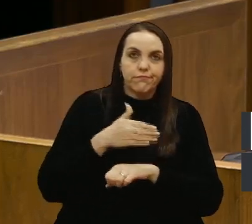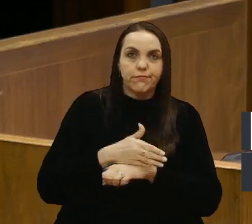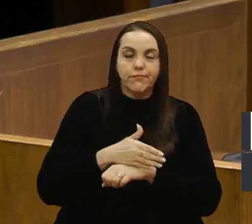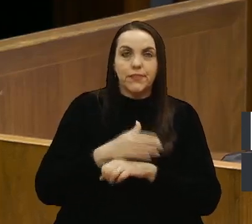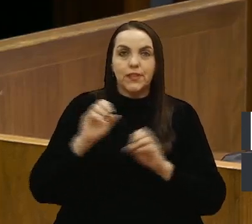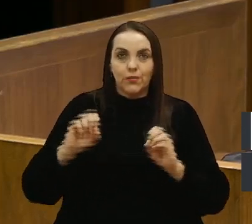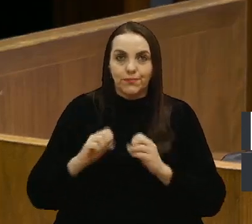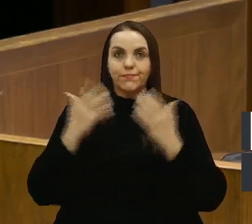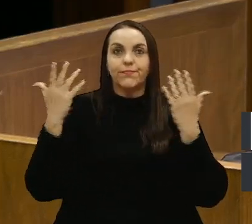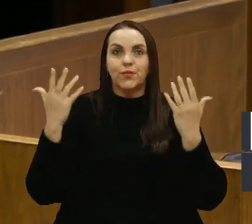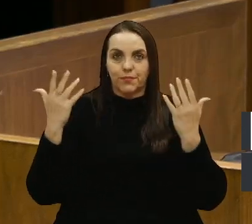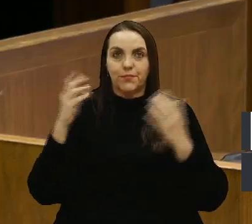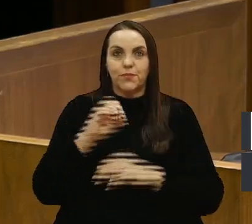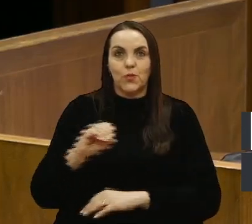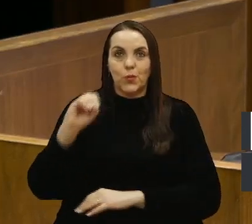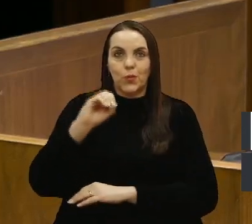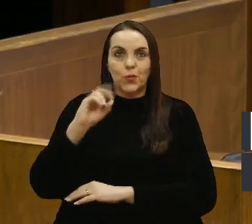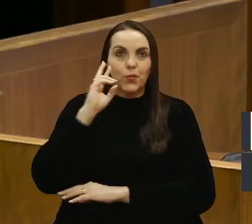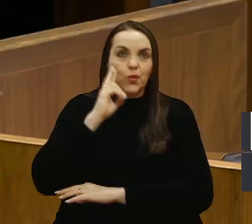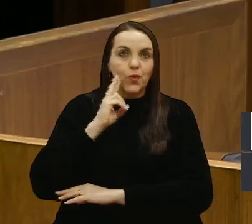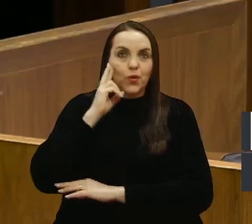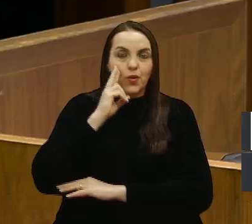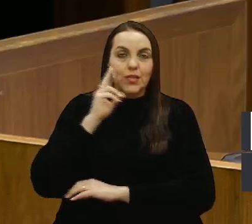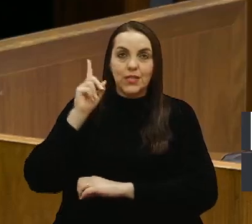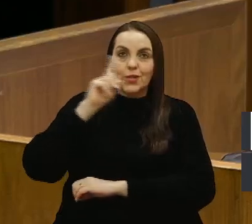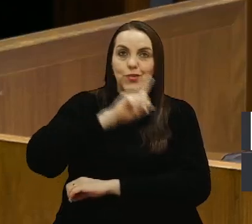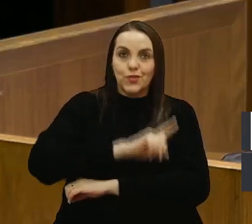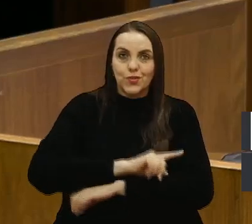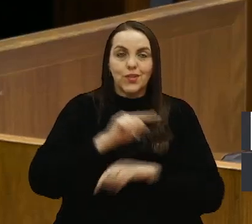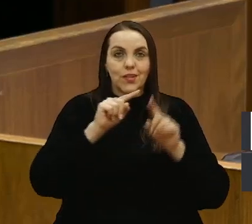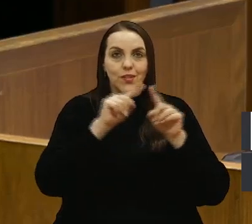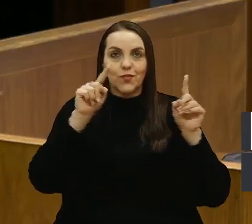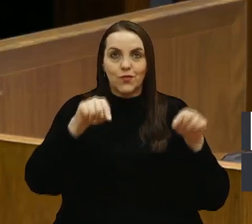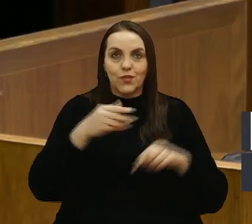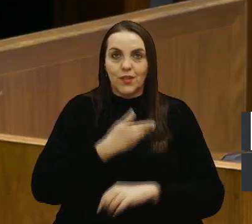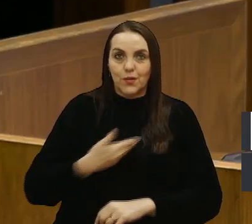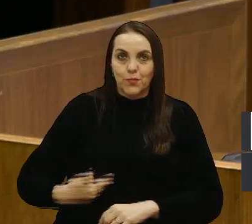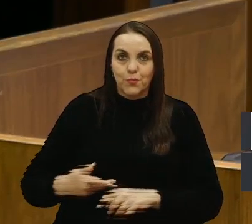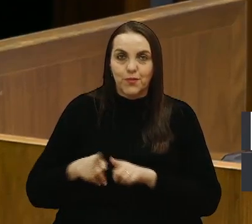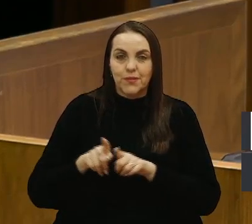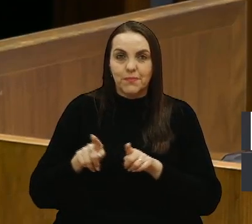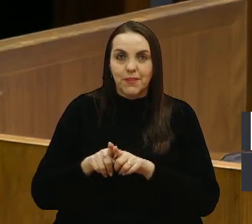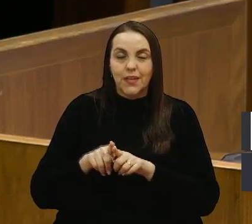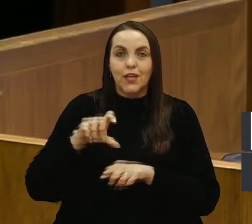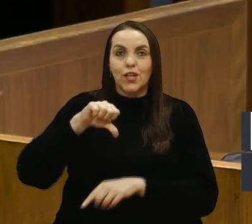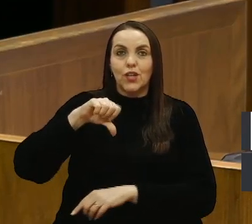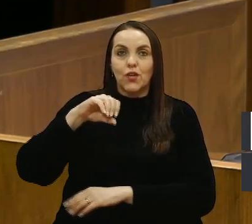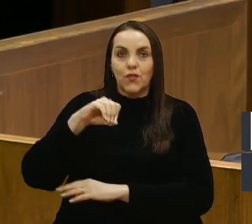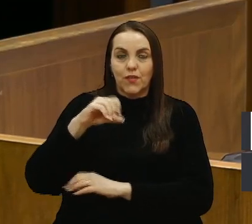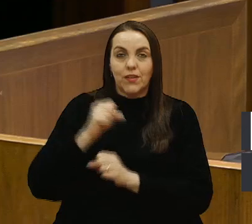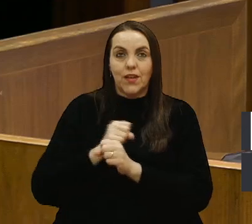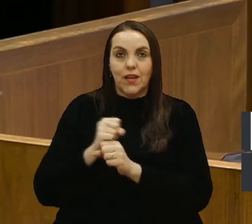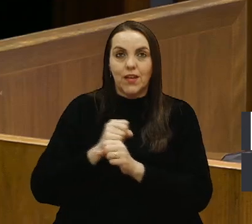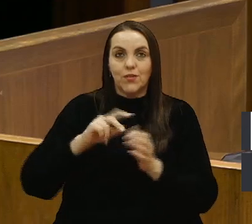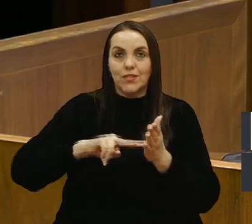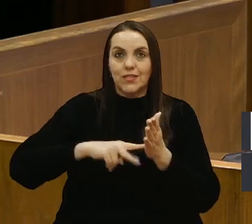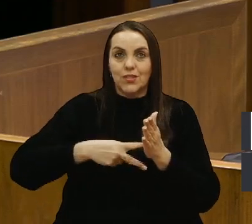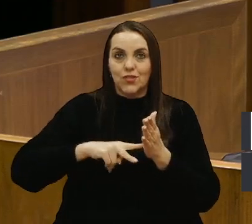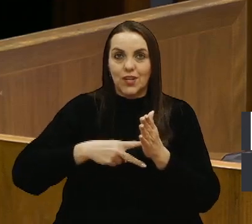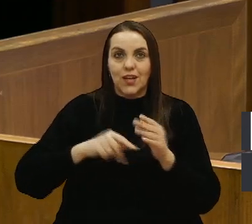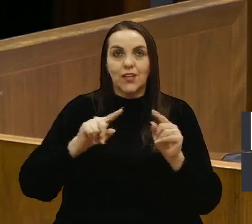Outubro Rosa, e também o Dia das Servidoras e Servidores, e também os 90 anos do Sindiserve,